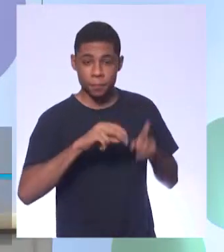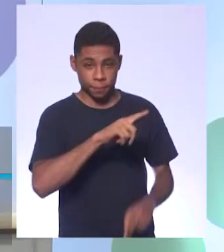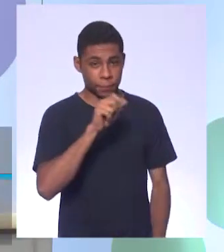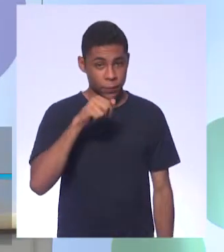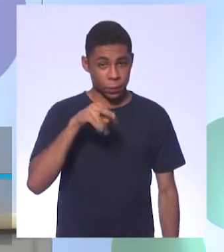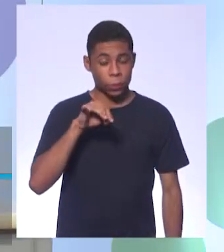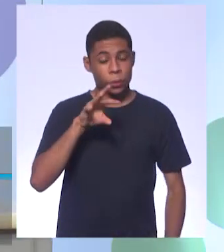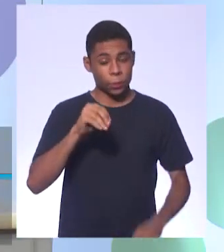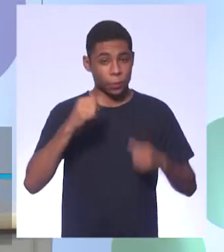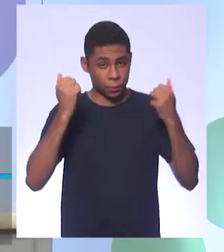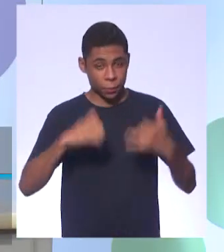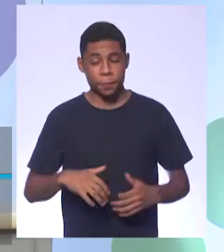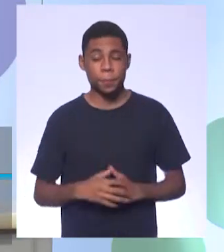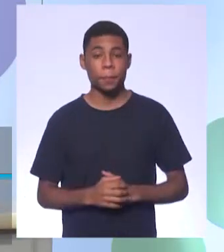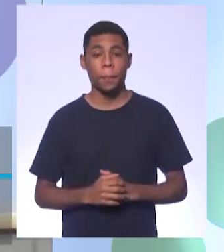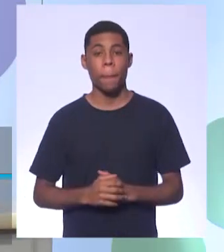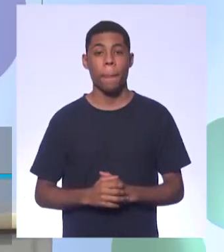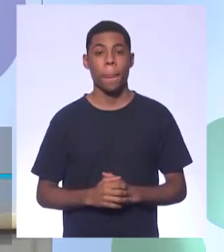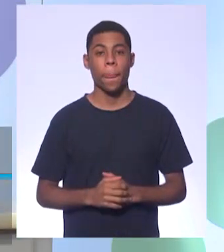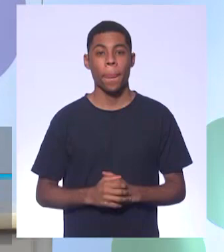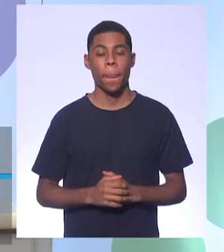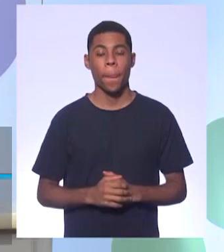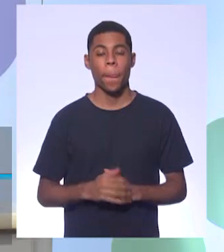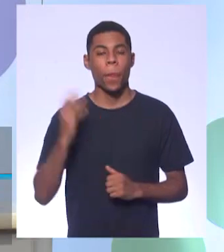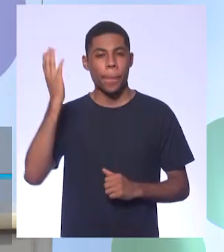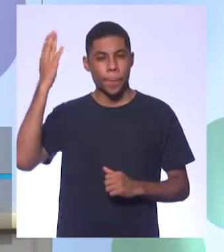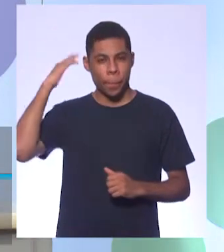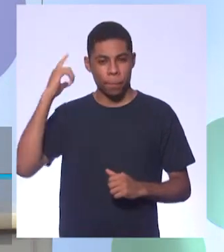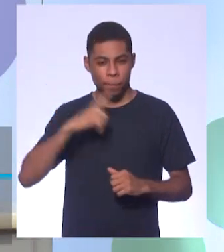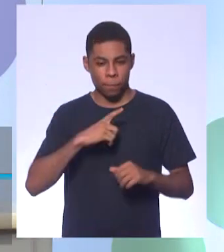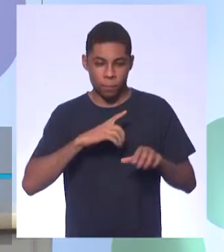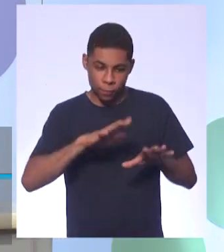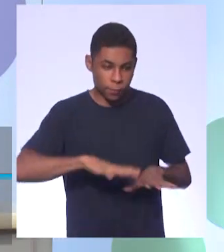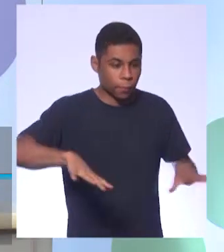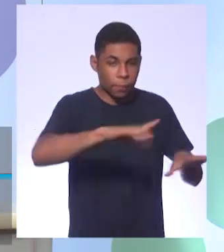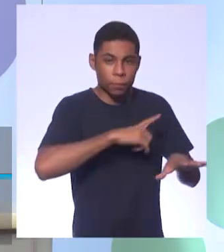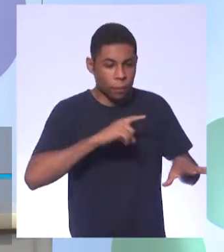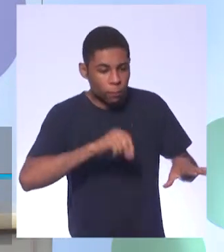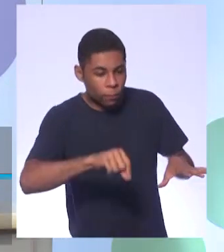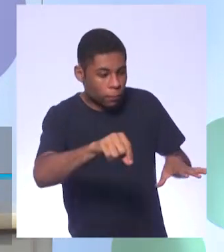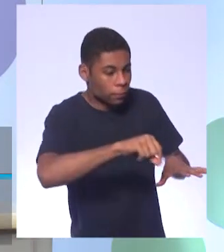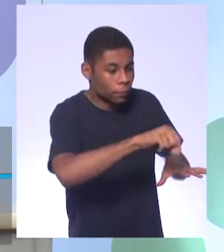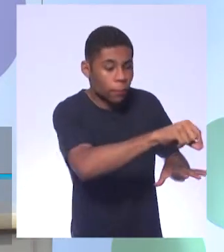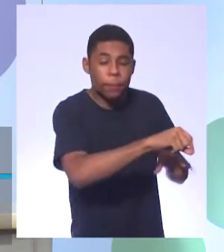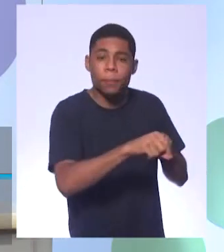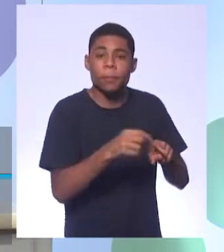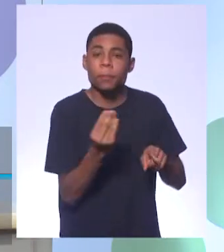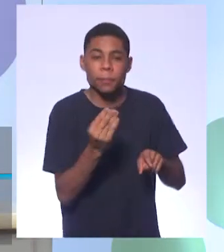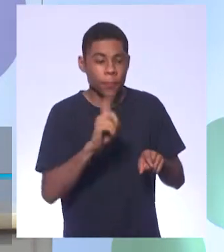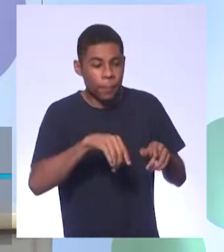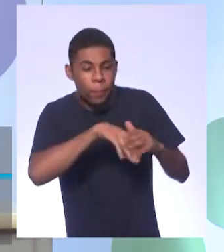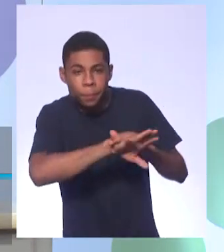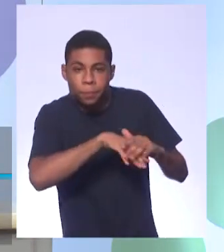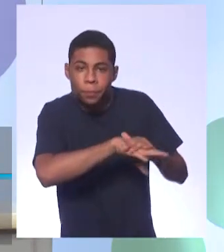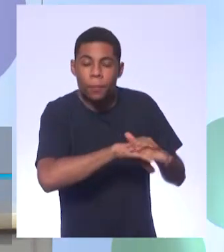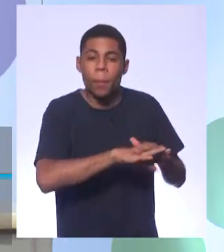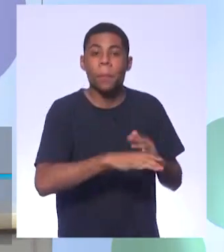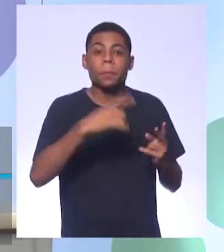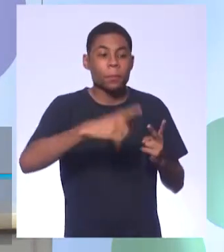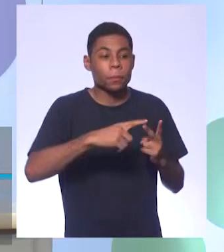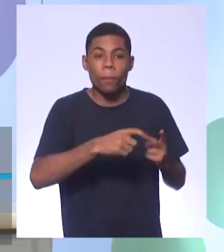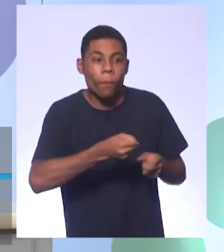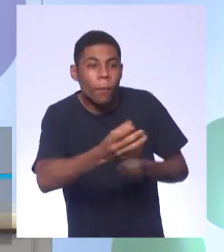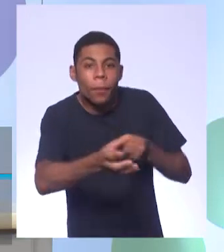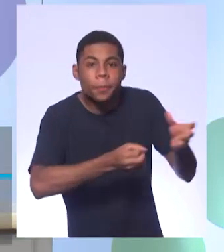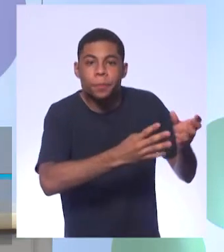as feitorias que foram construídas em alguns pontos do litoral, que servia para armazenamento e